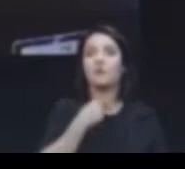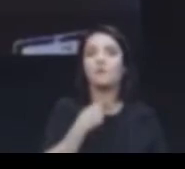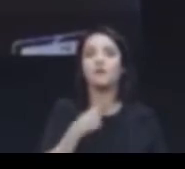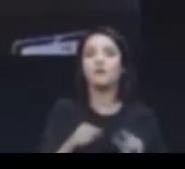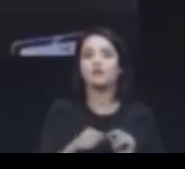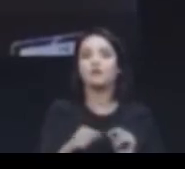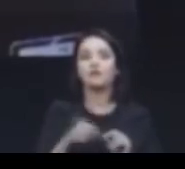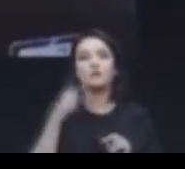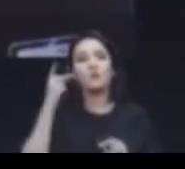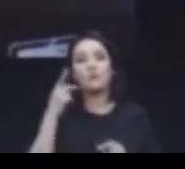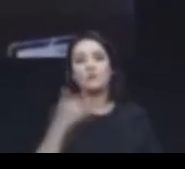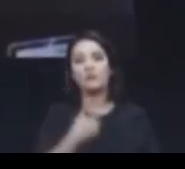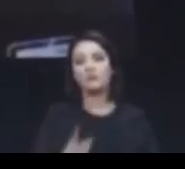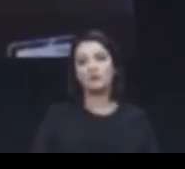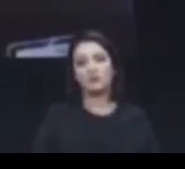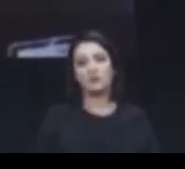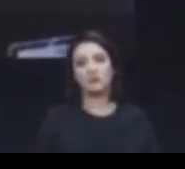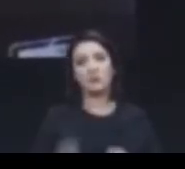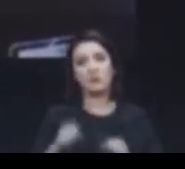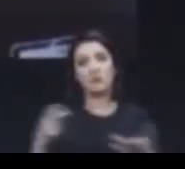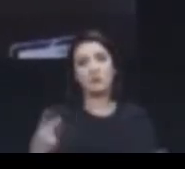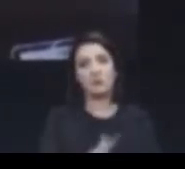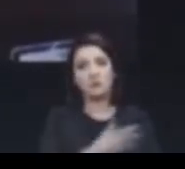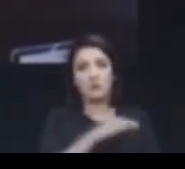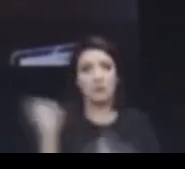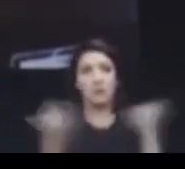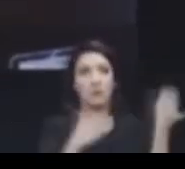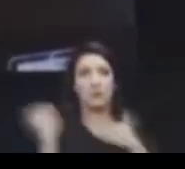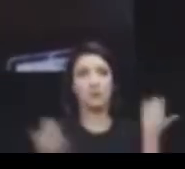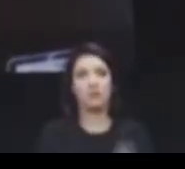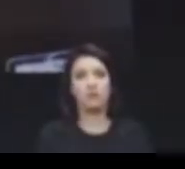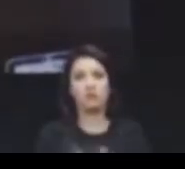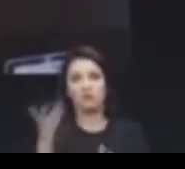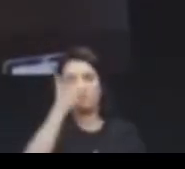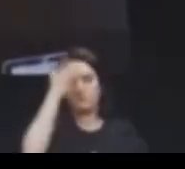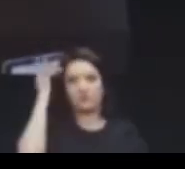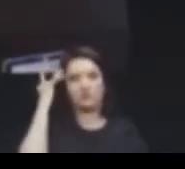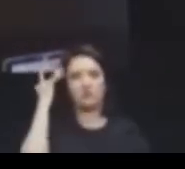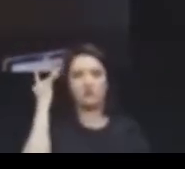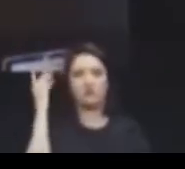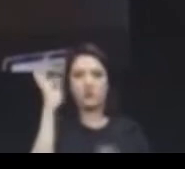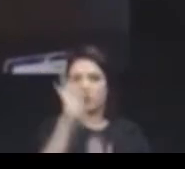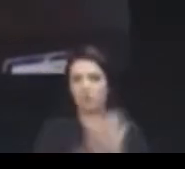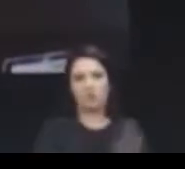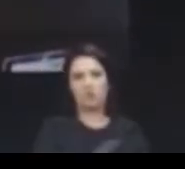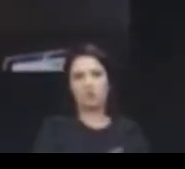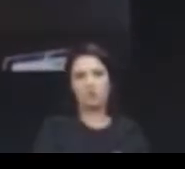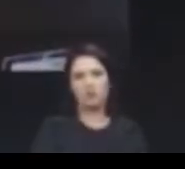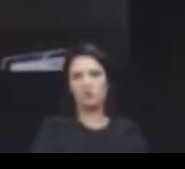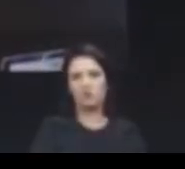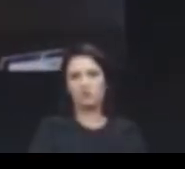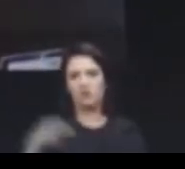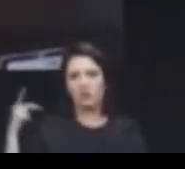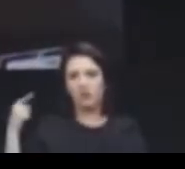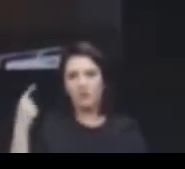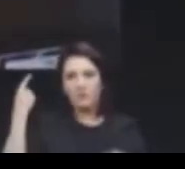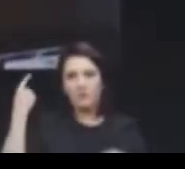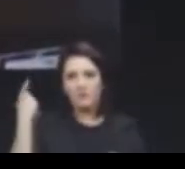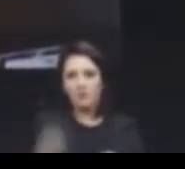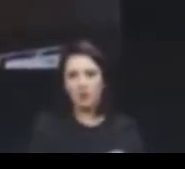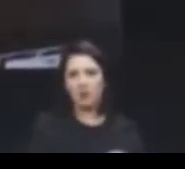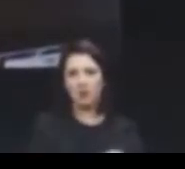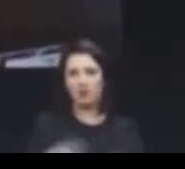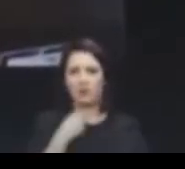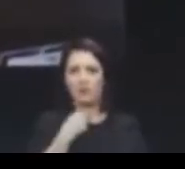pública de caráter genocida. Isto é claro que o texto constitucional lhe veda de maneira cabal.